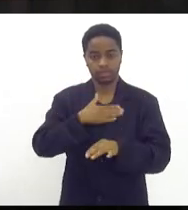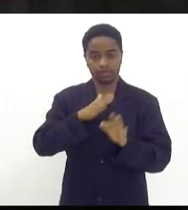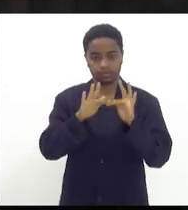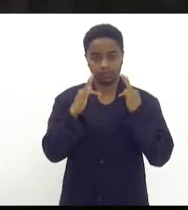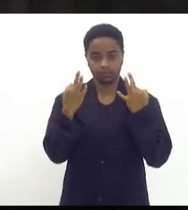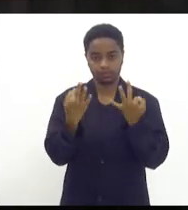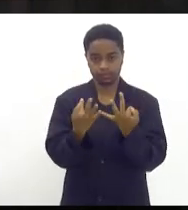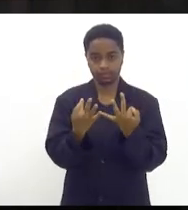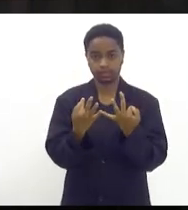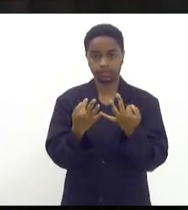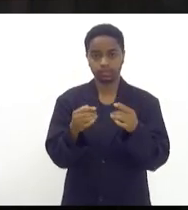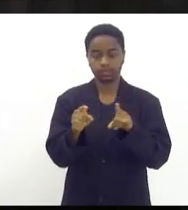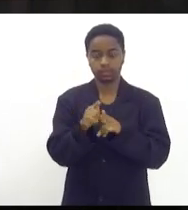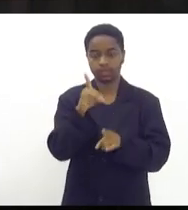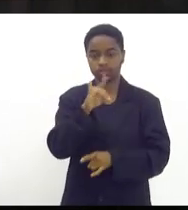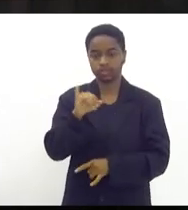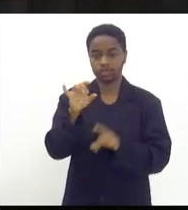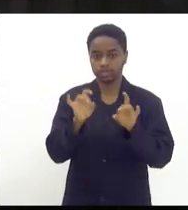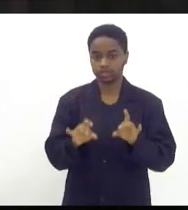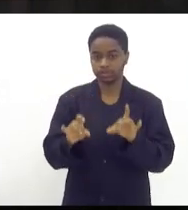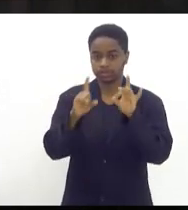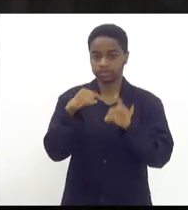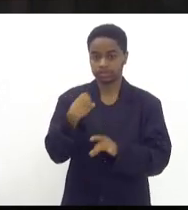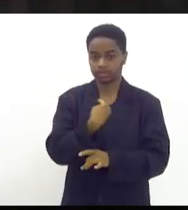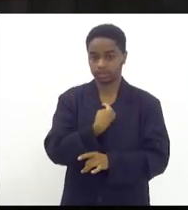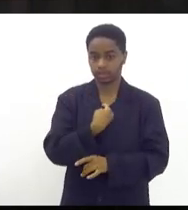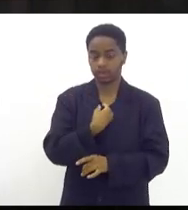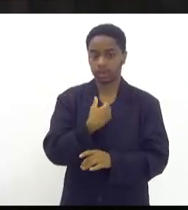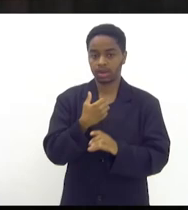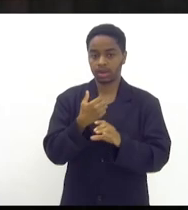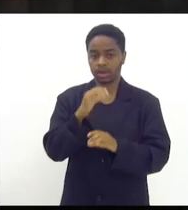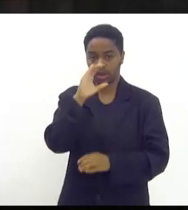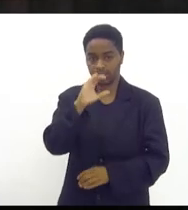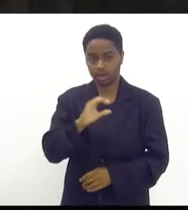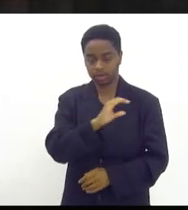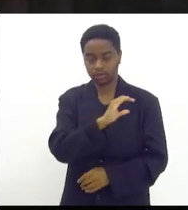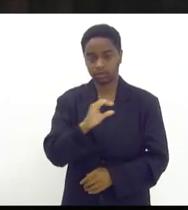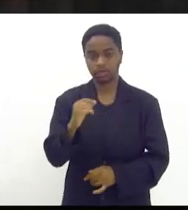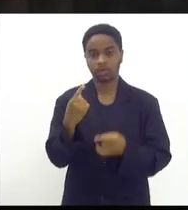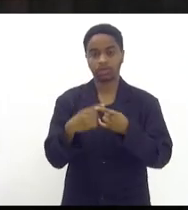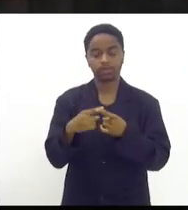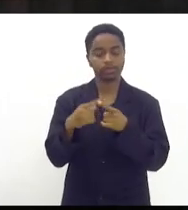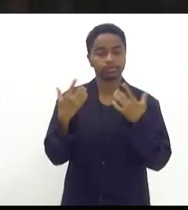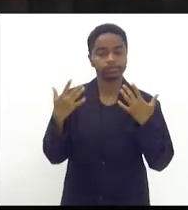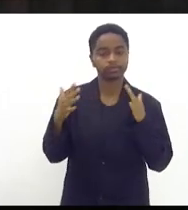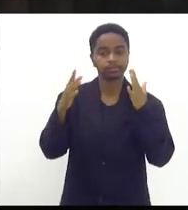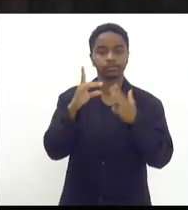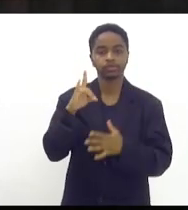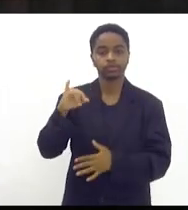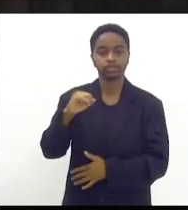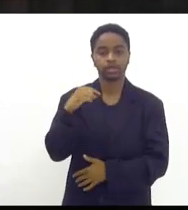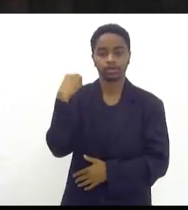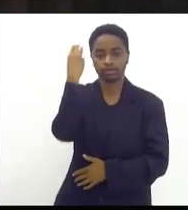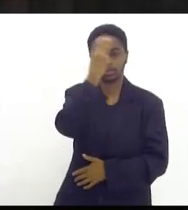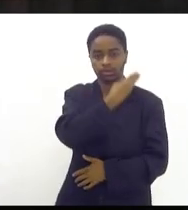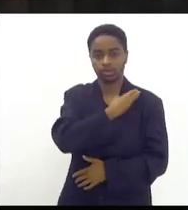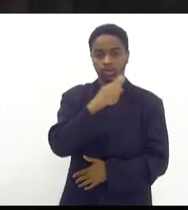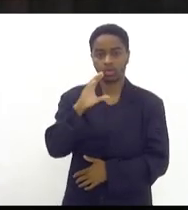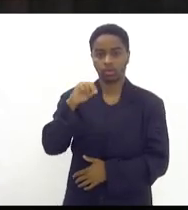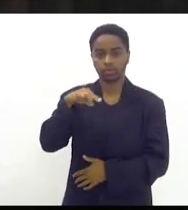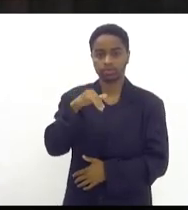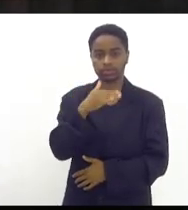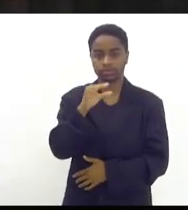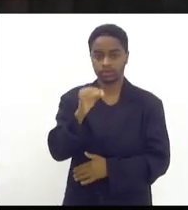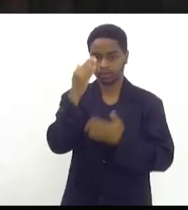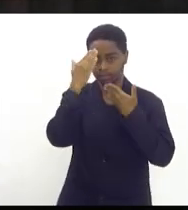família, é um dia muito especial para nós católicos que celebramos o dia de Nossa Senhora da Conceição Aparecida.